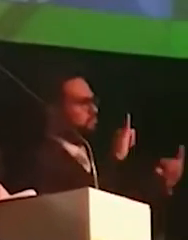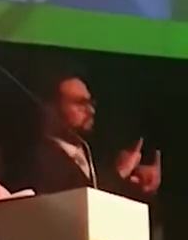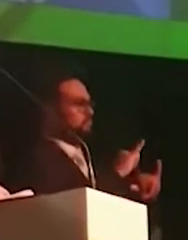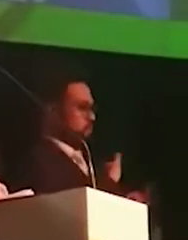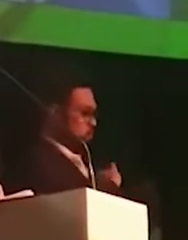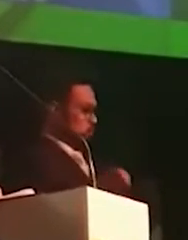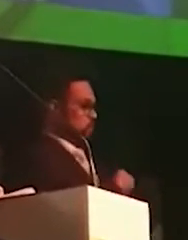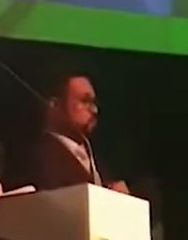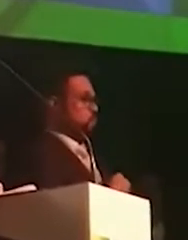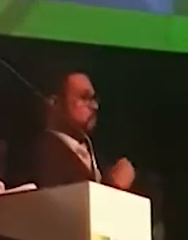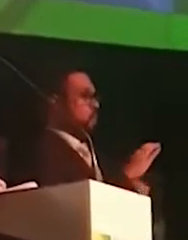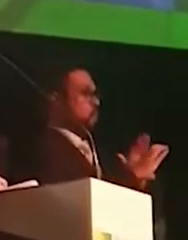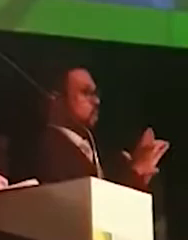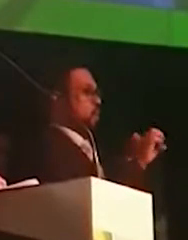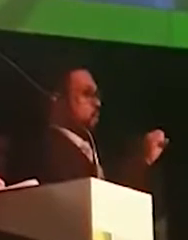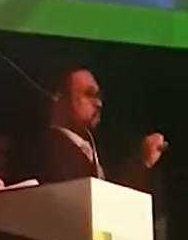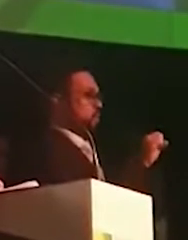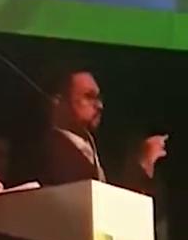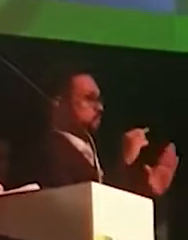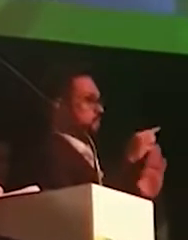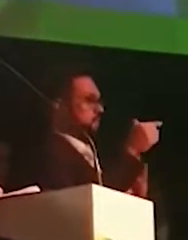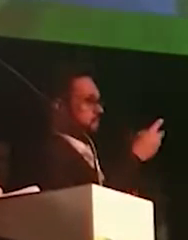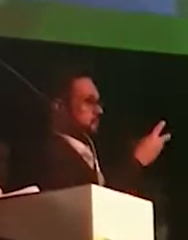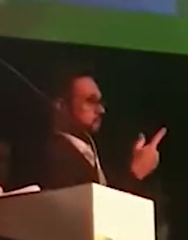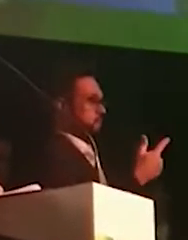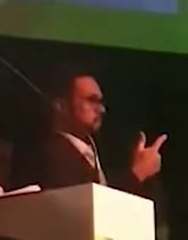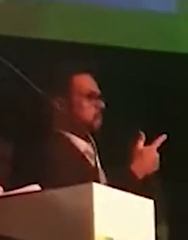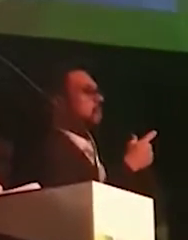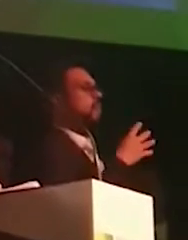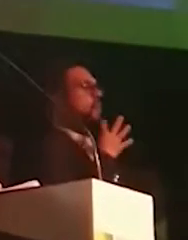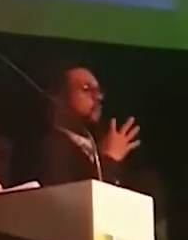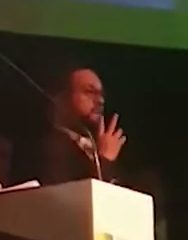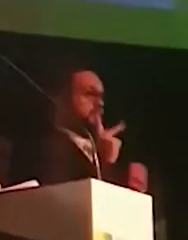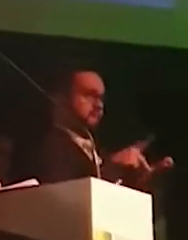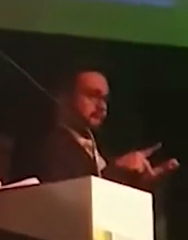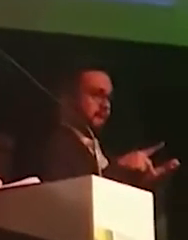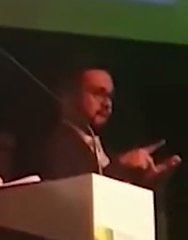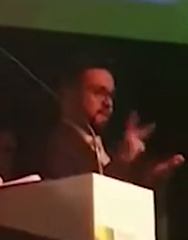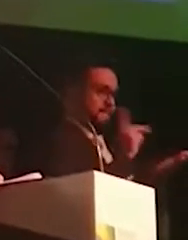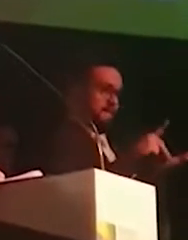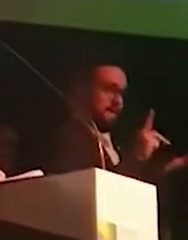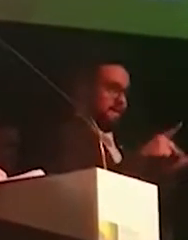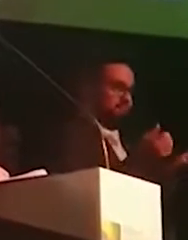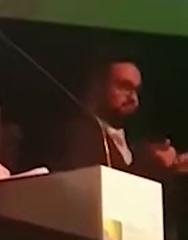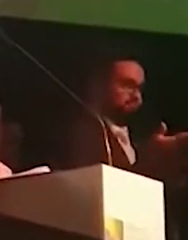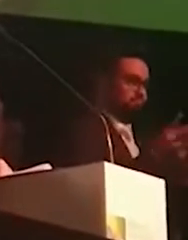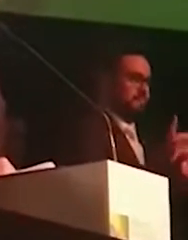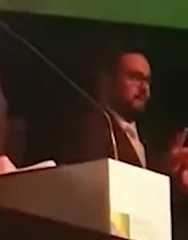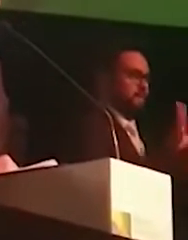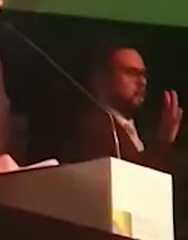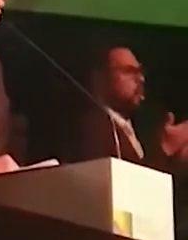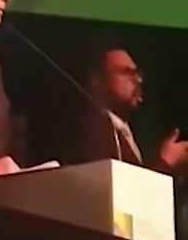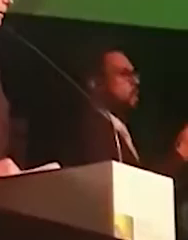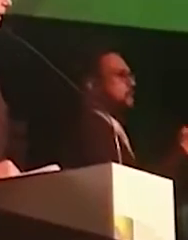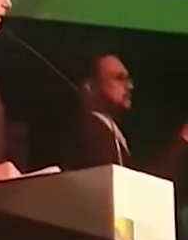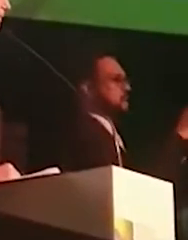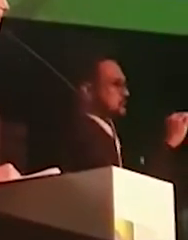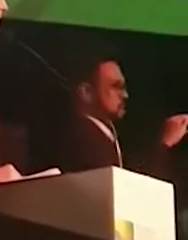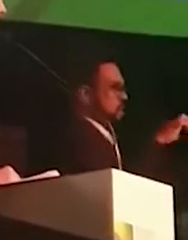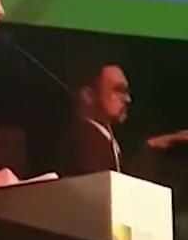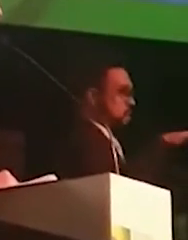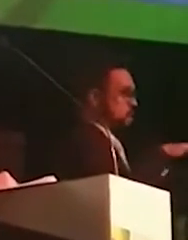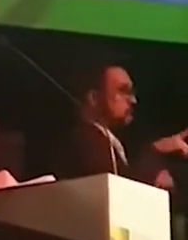8,32. E conhecereis a verdade, e a verdade vos libertará. Comecei pelo Centro-Oeste, a região